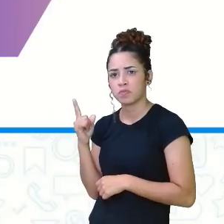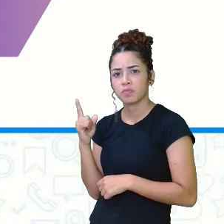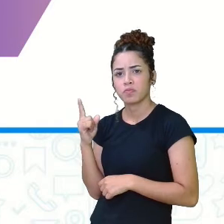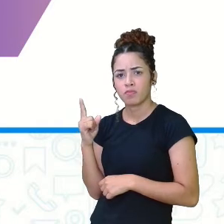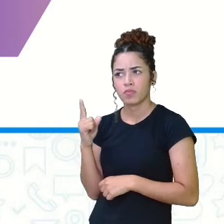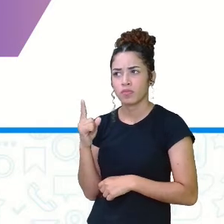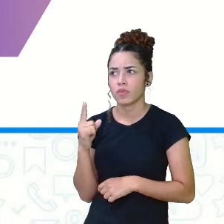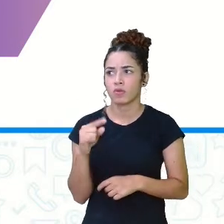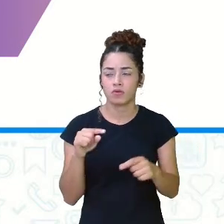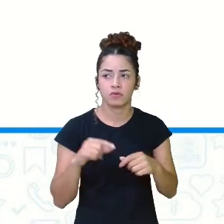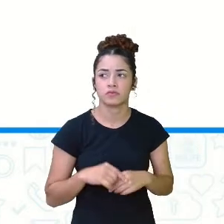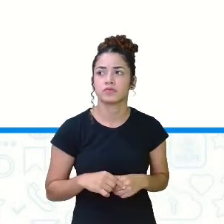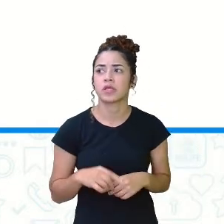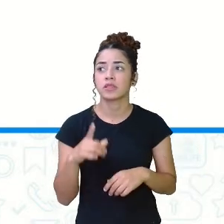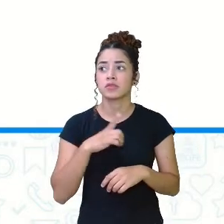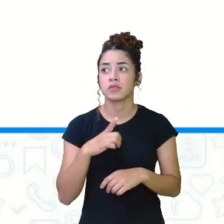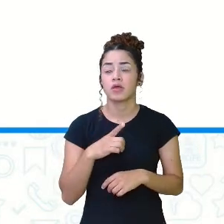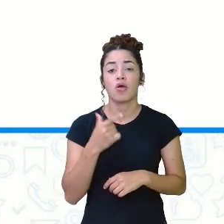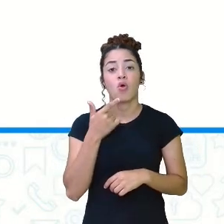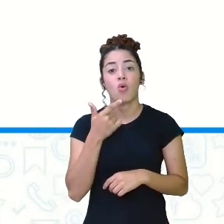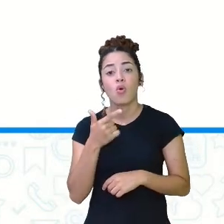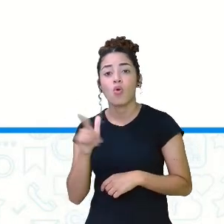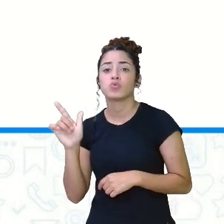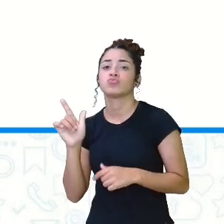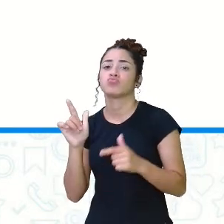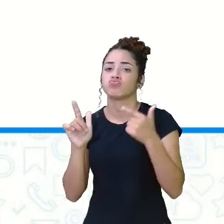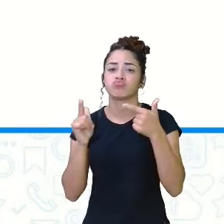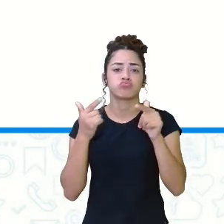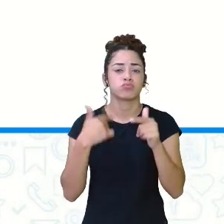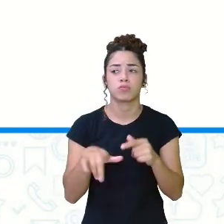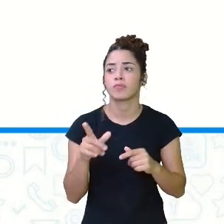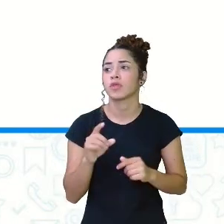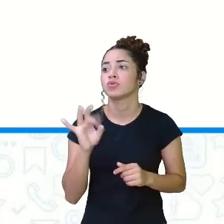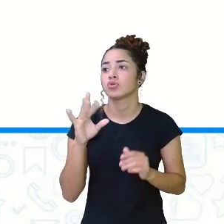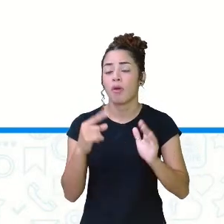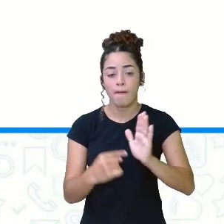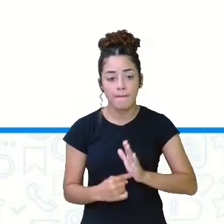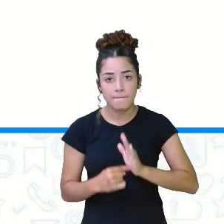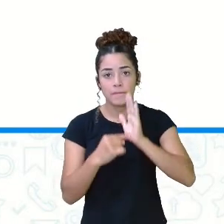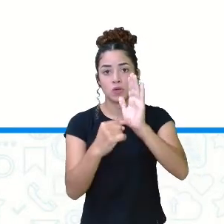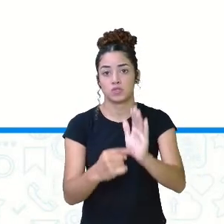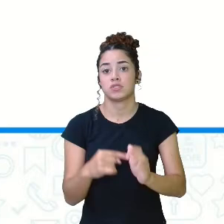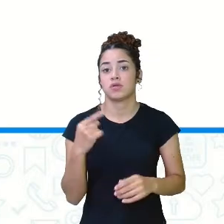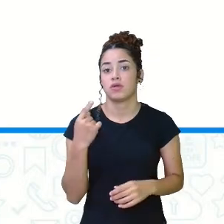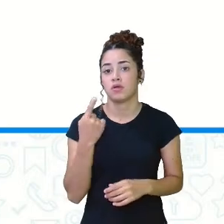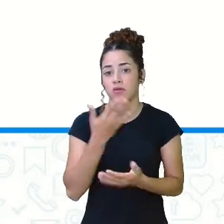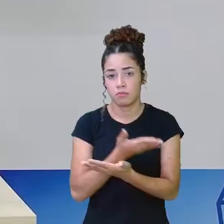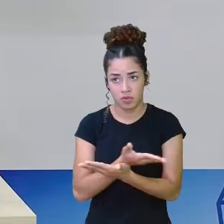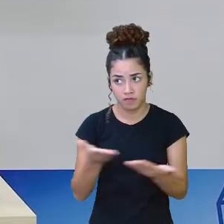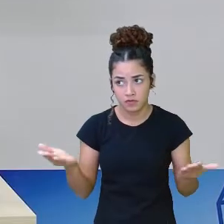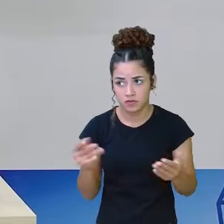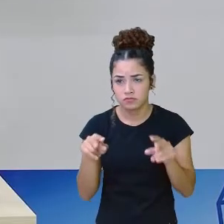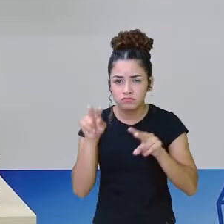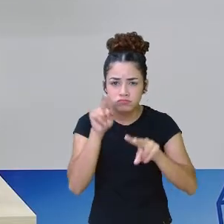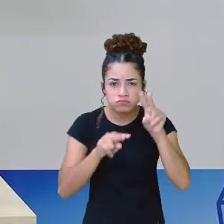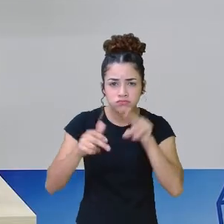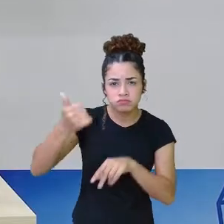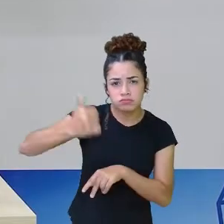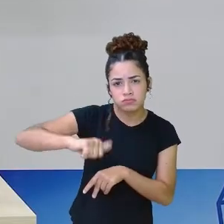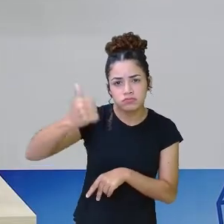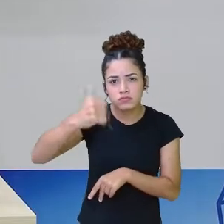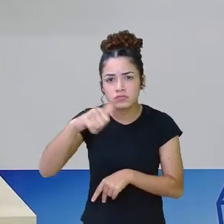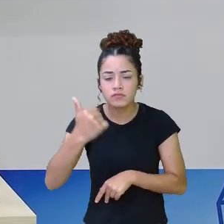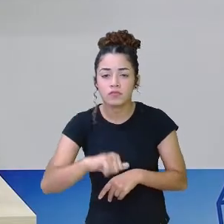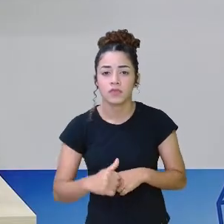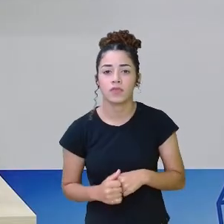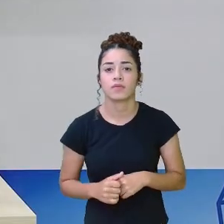nossa caixa. E, claro, existem outros. Eu trouxe a colmeia aqui para representar. Se você analisar a colmeia de uma